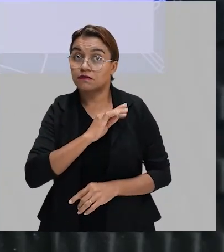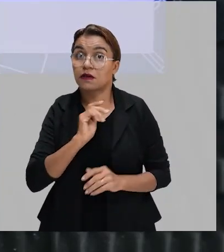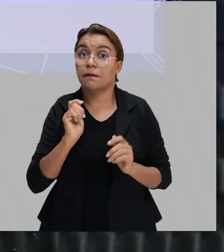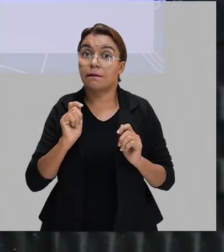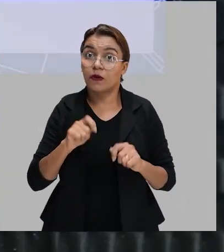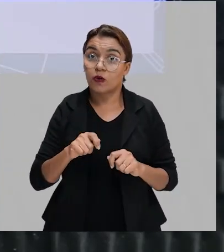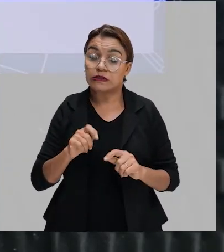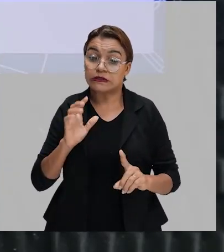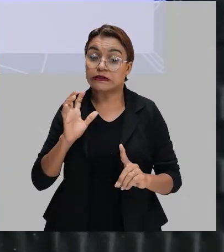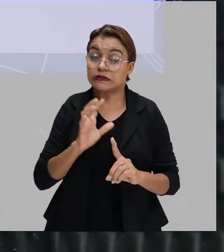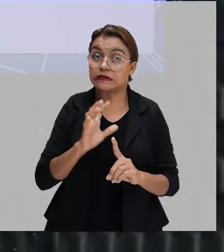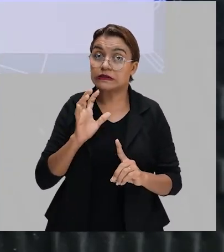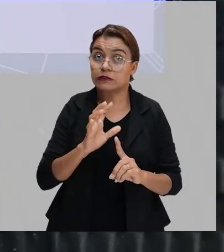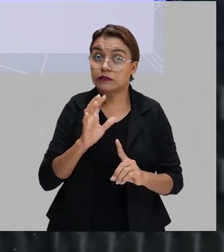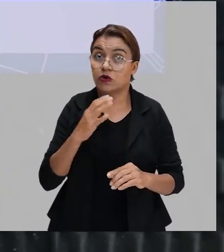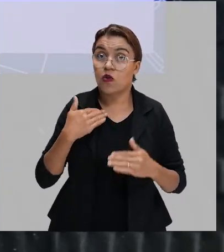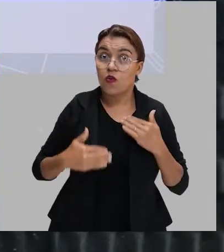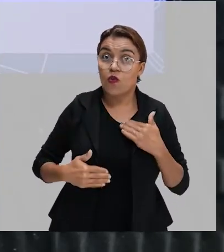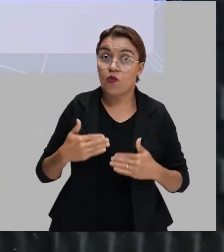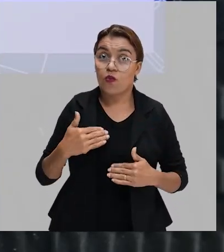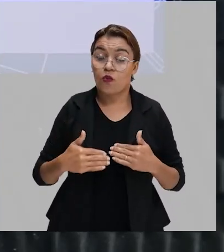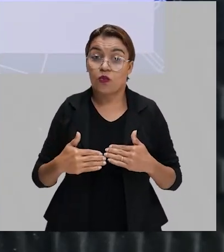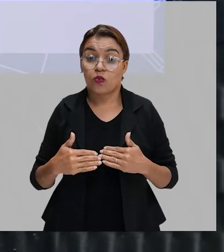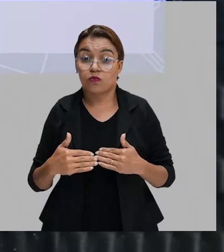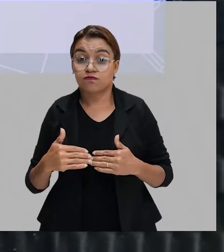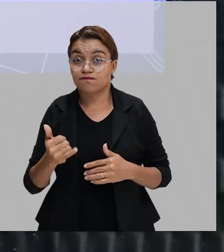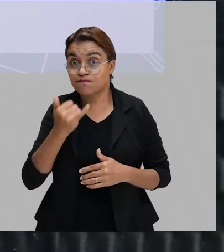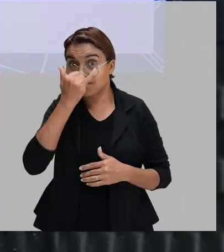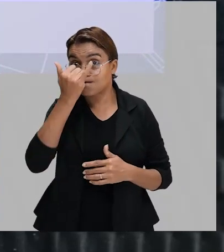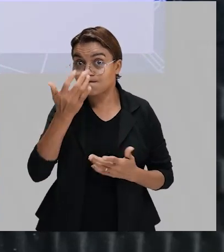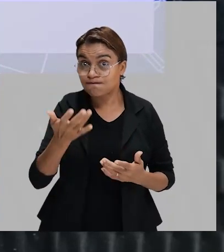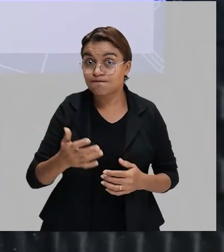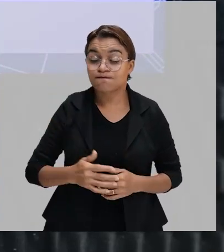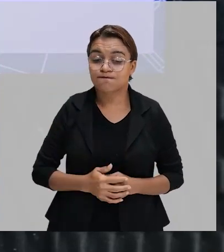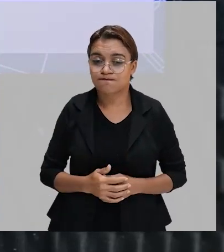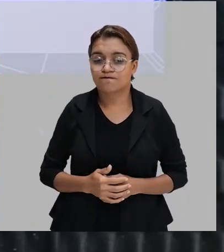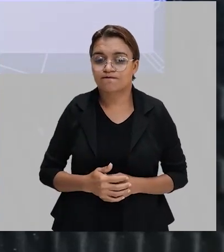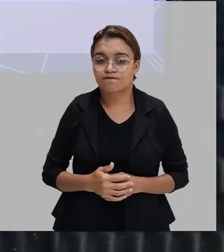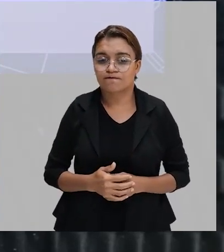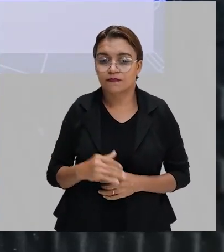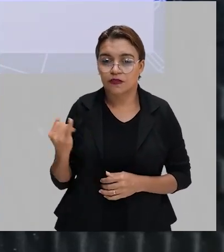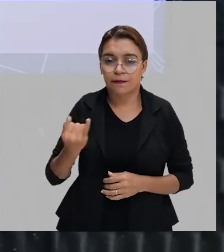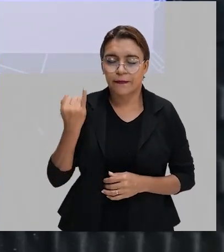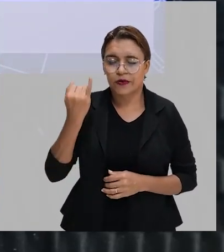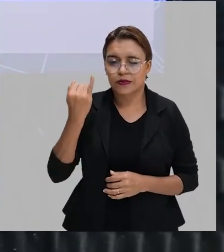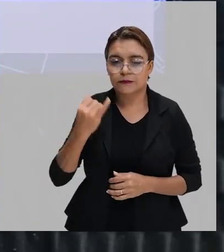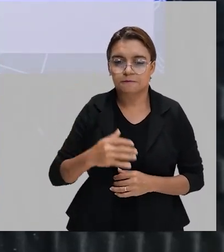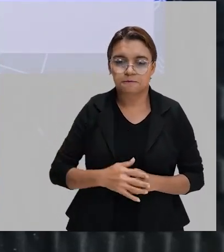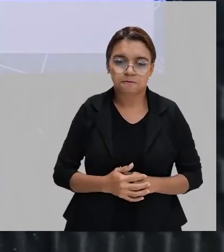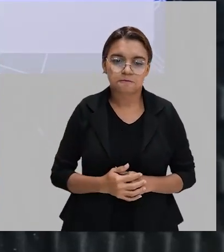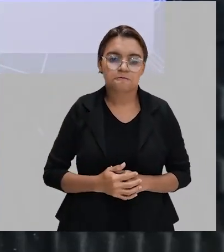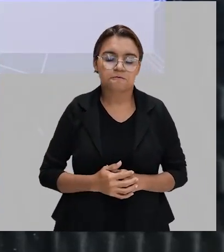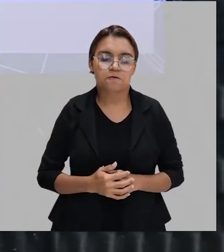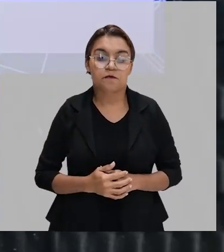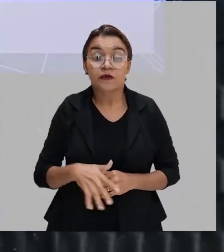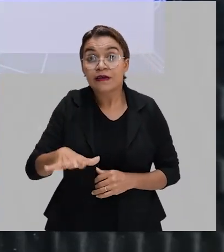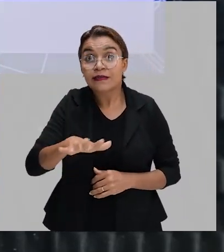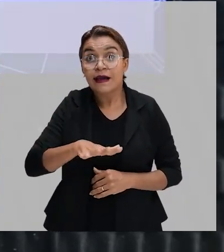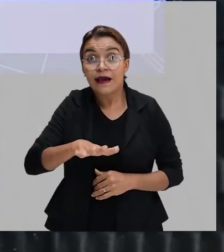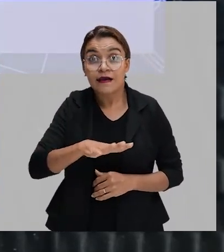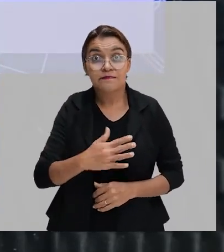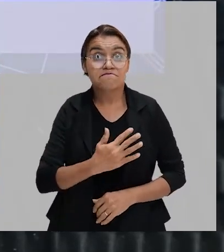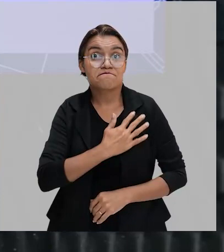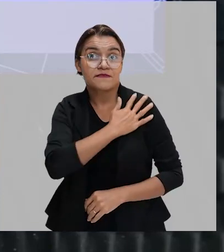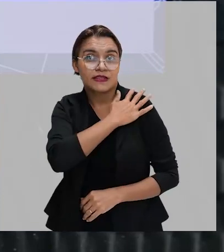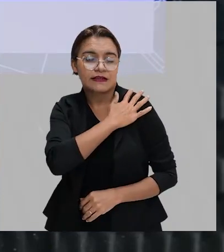o indivíduo. Mas ali ela vai saber discernir ali o que aplicar no momento. E no âmbito militar, tá aqui,